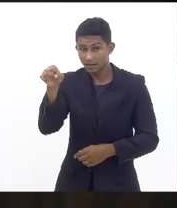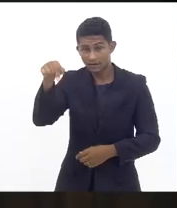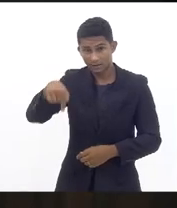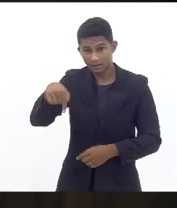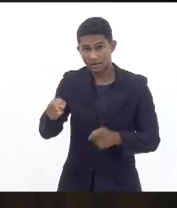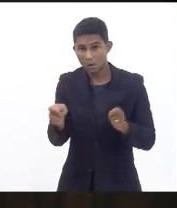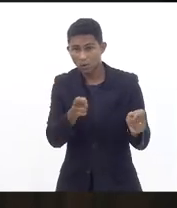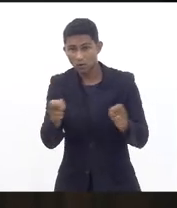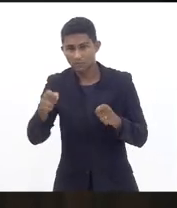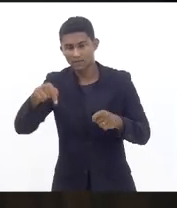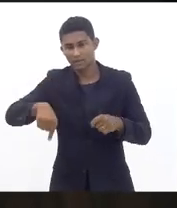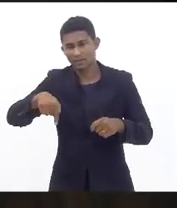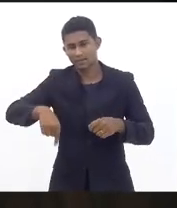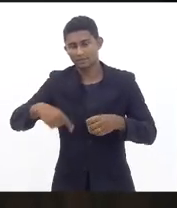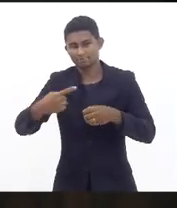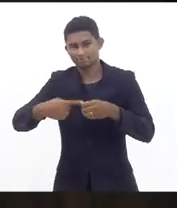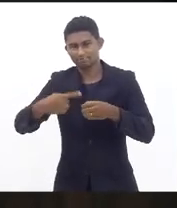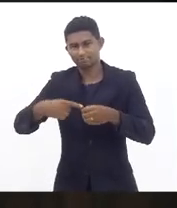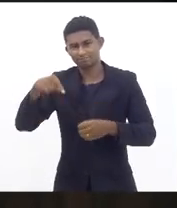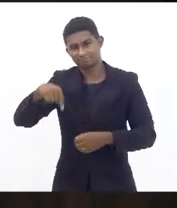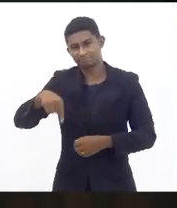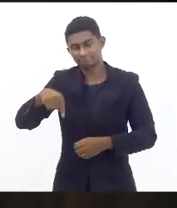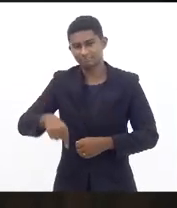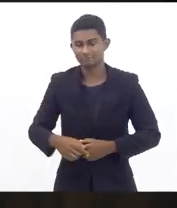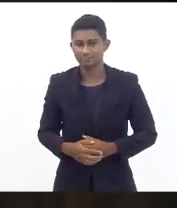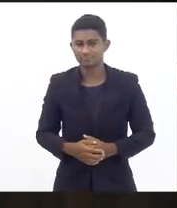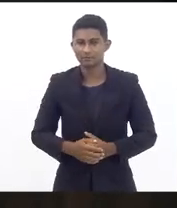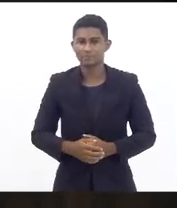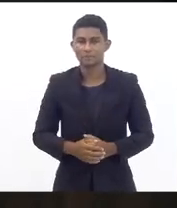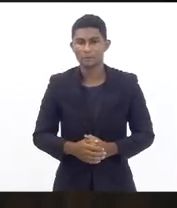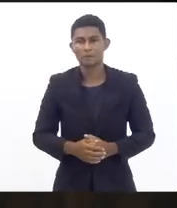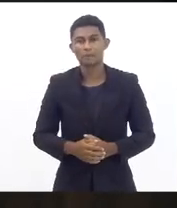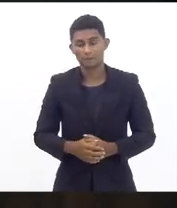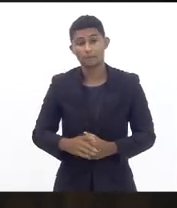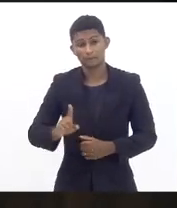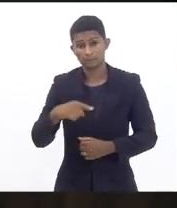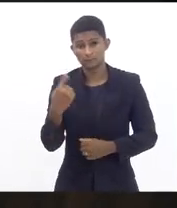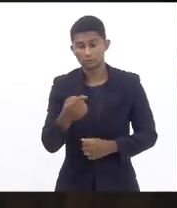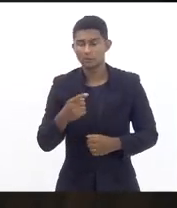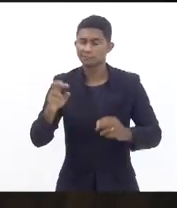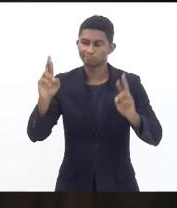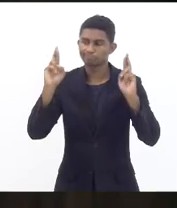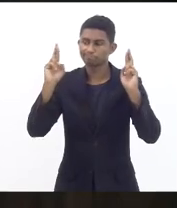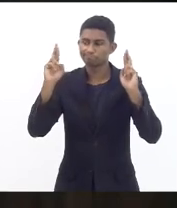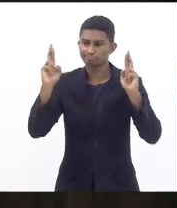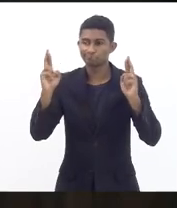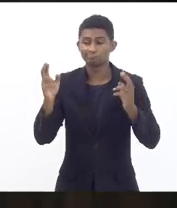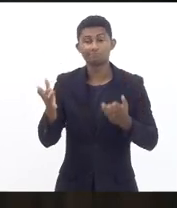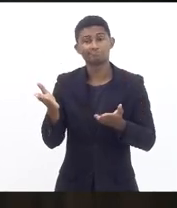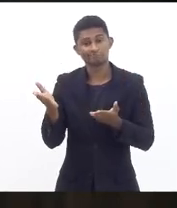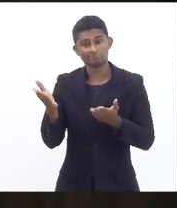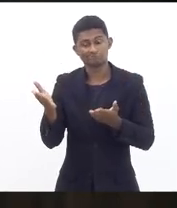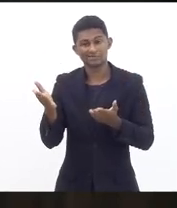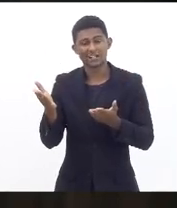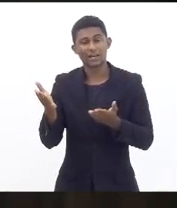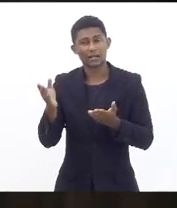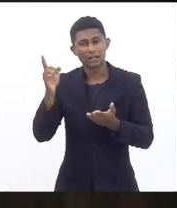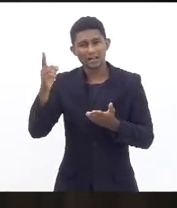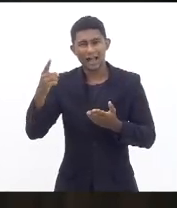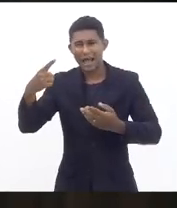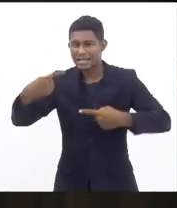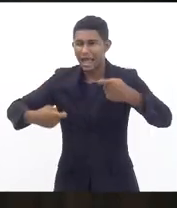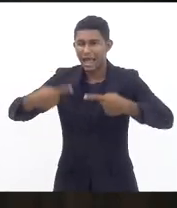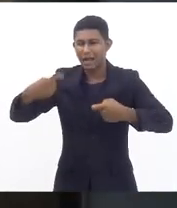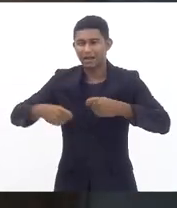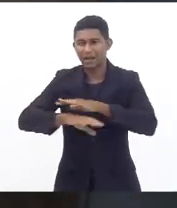nosso município. E torcemos que essa guerra insana